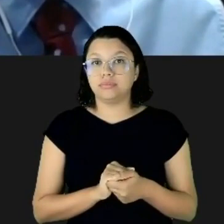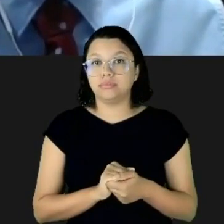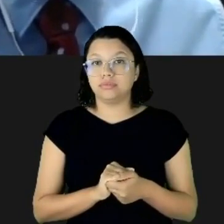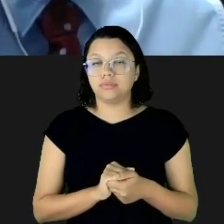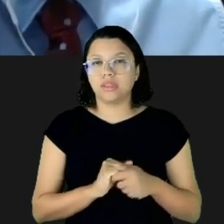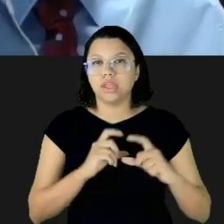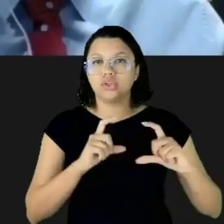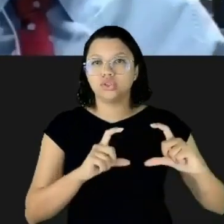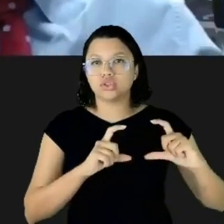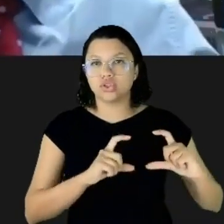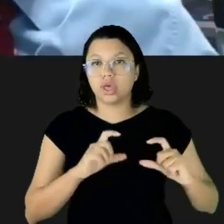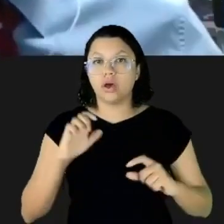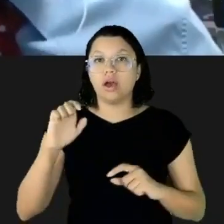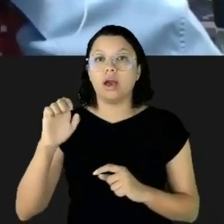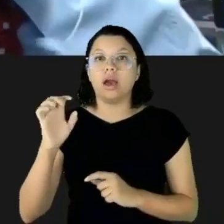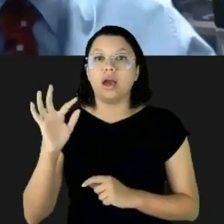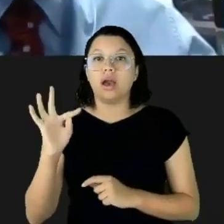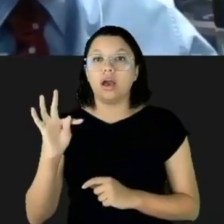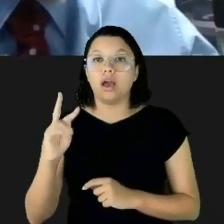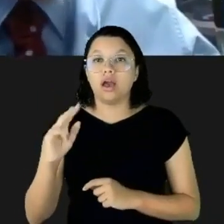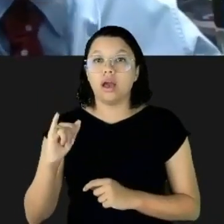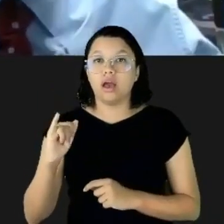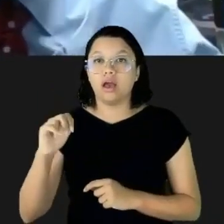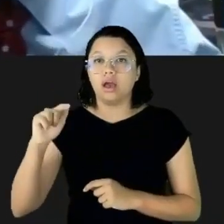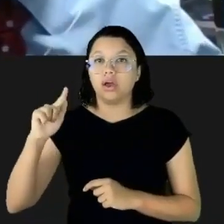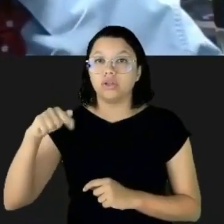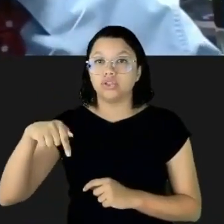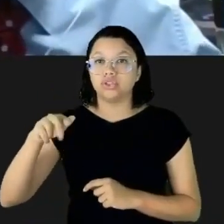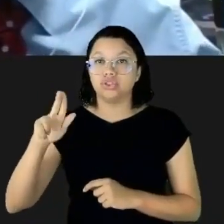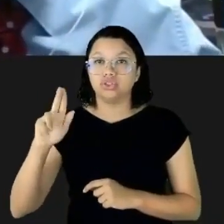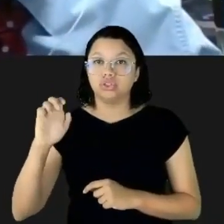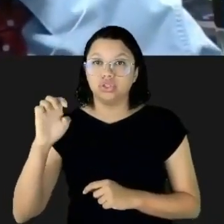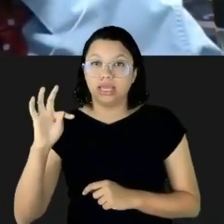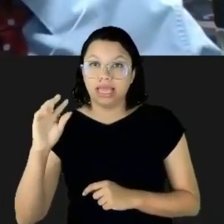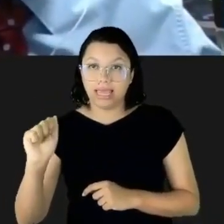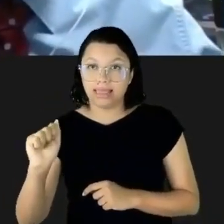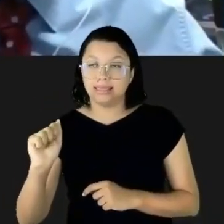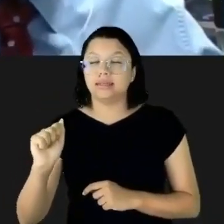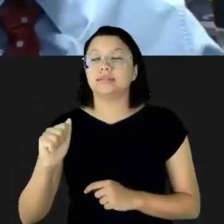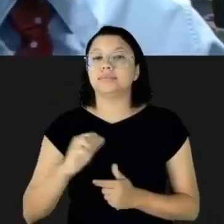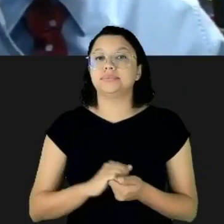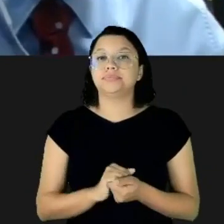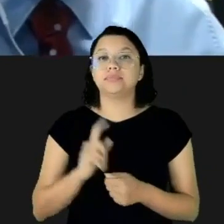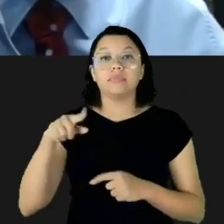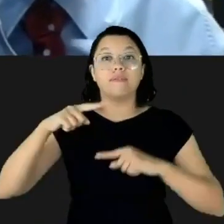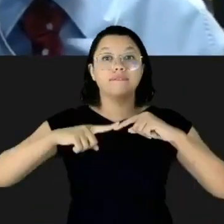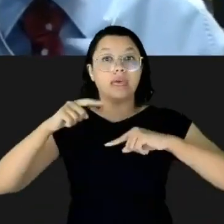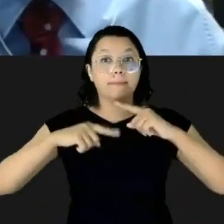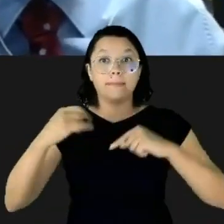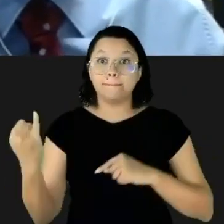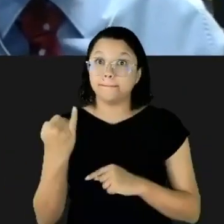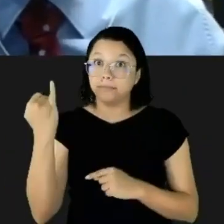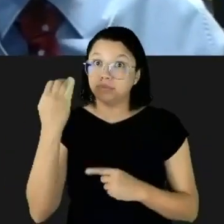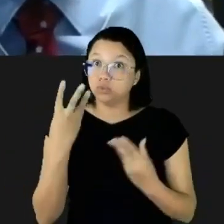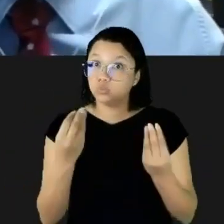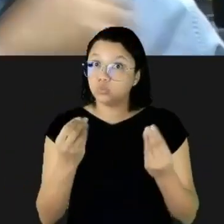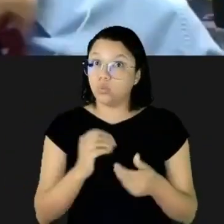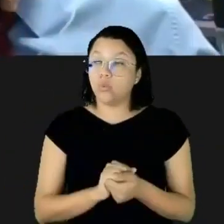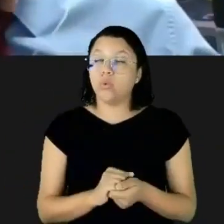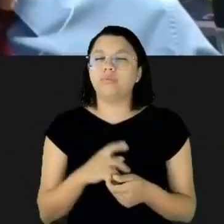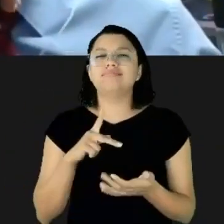as etiquetas falar numa ferramenta extremamente importante